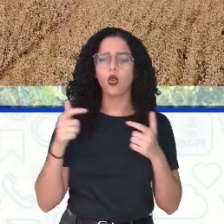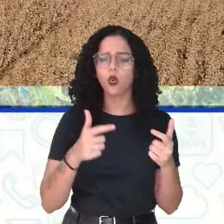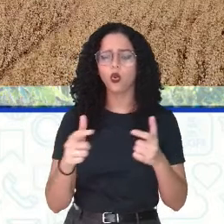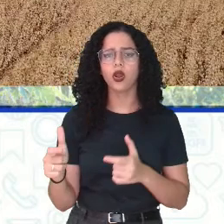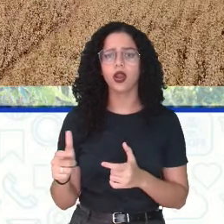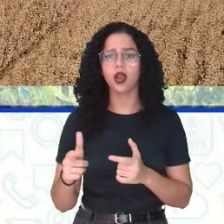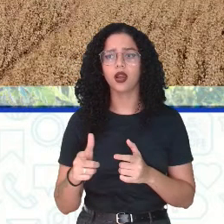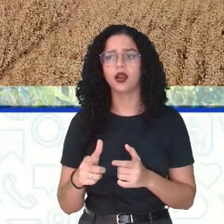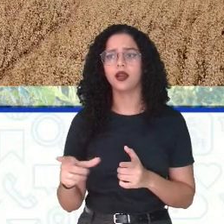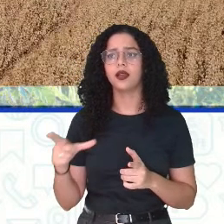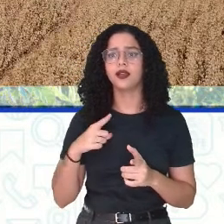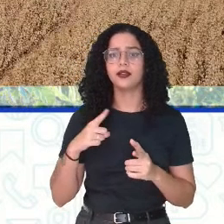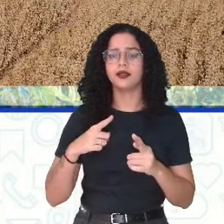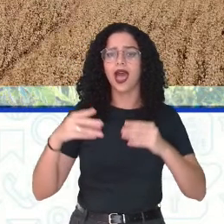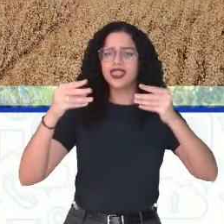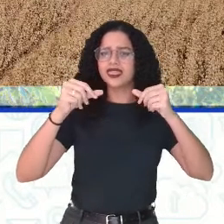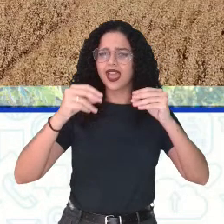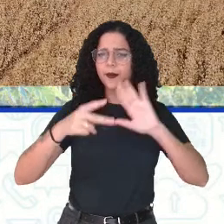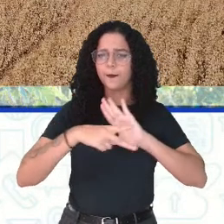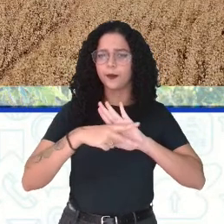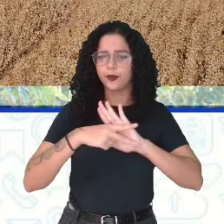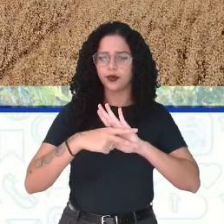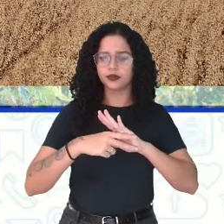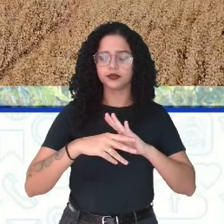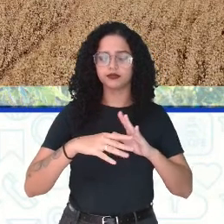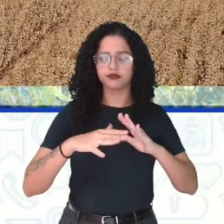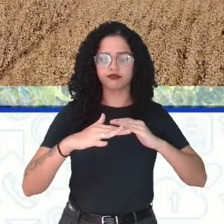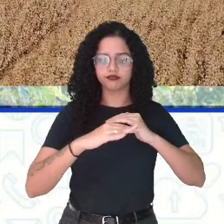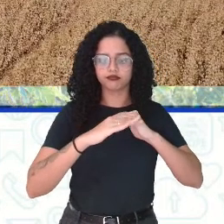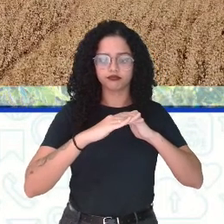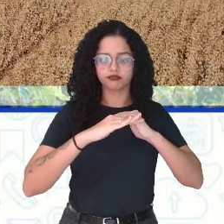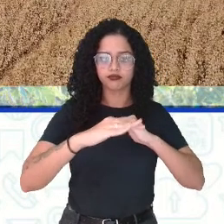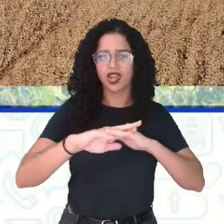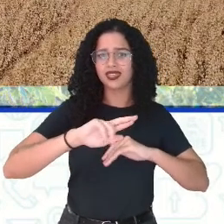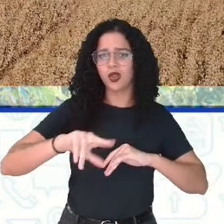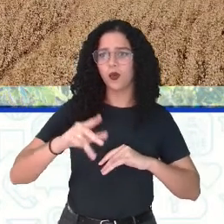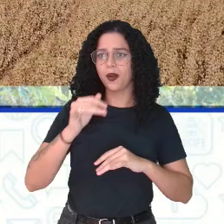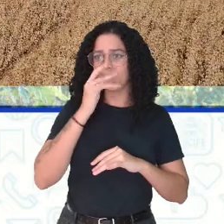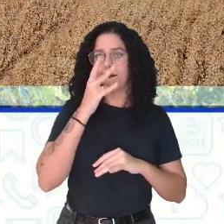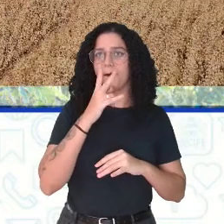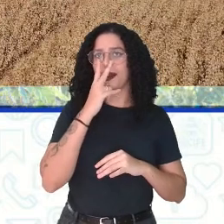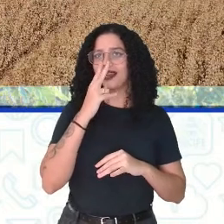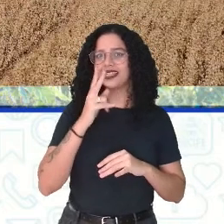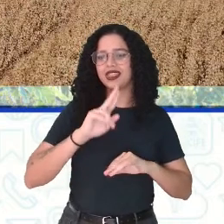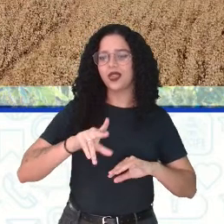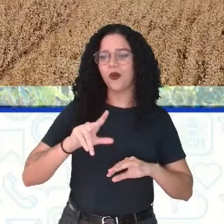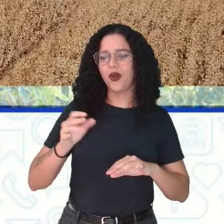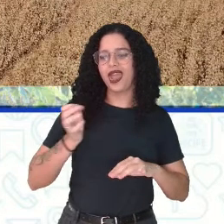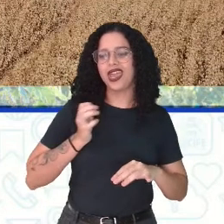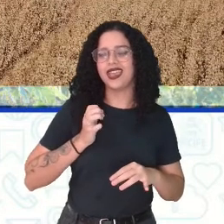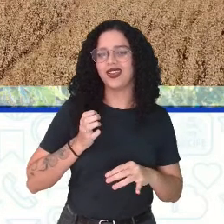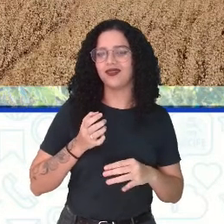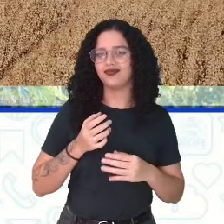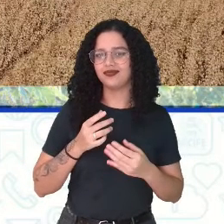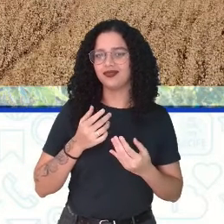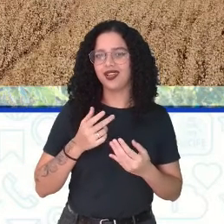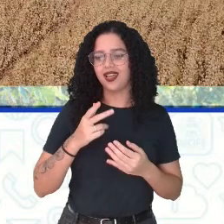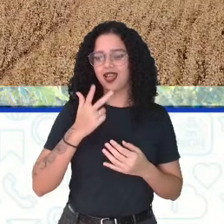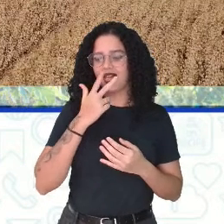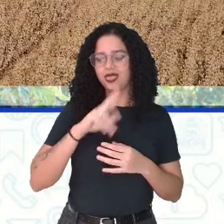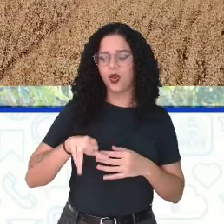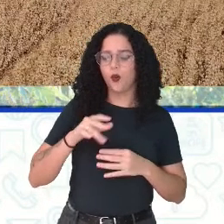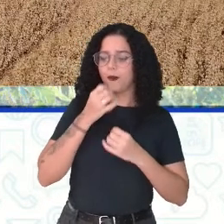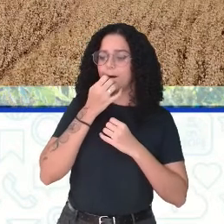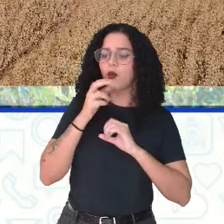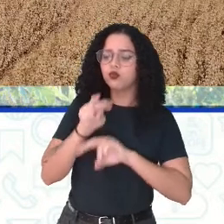próprio relevo, o solo, ele não é muito rico. Ele não é muito rico como é o rico